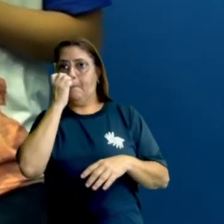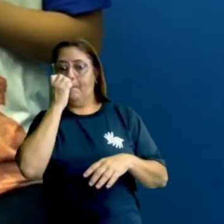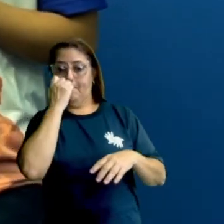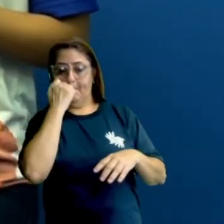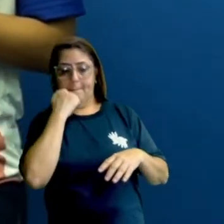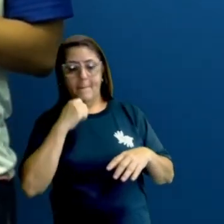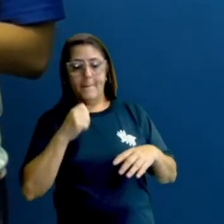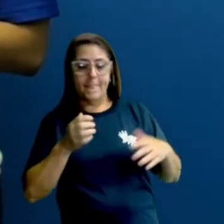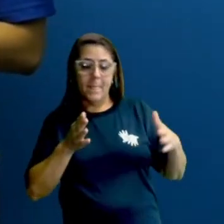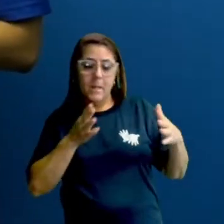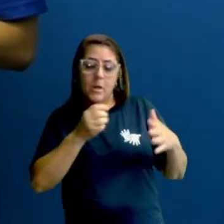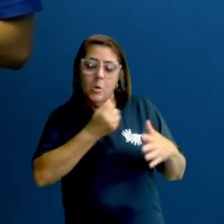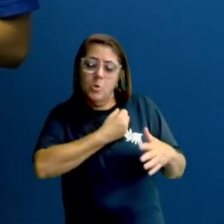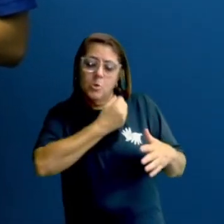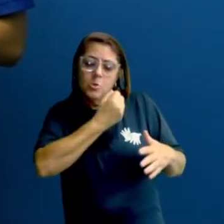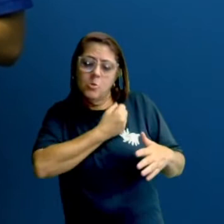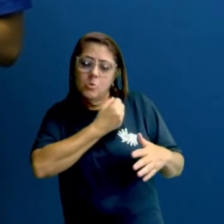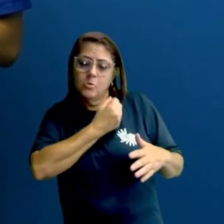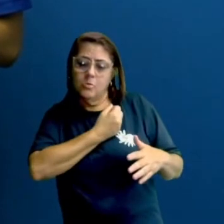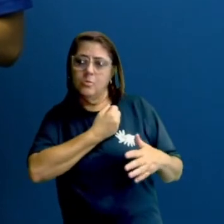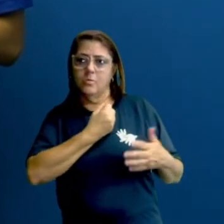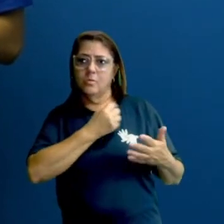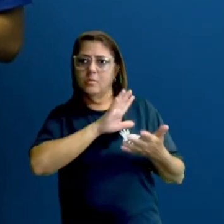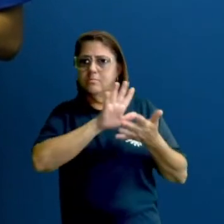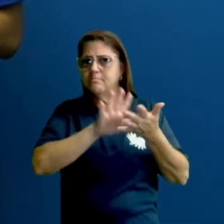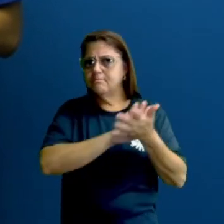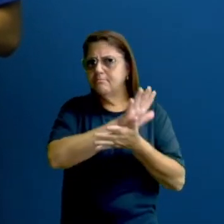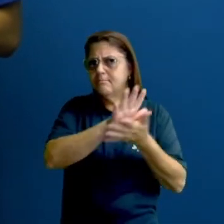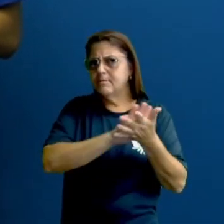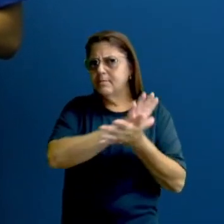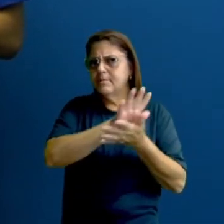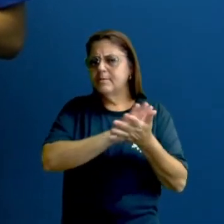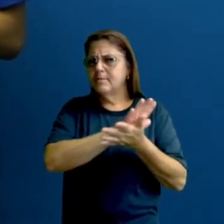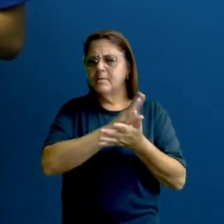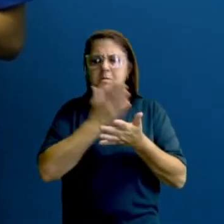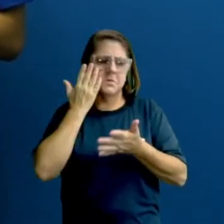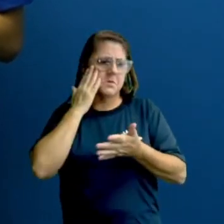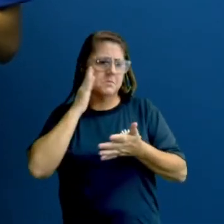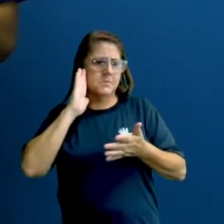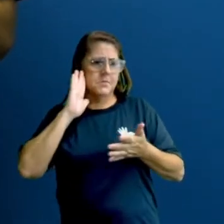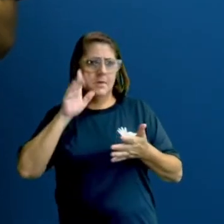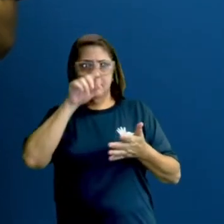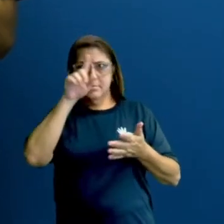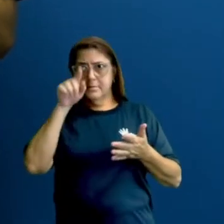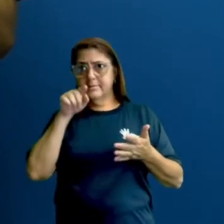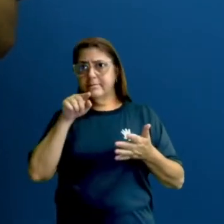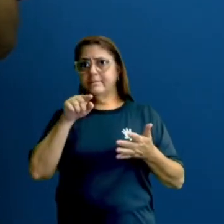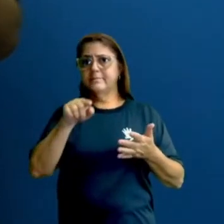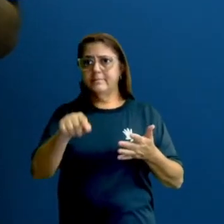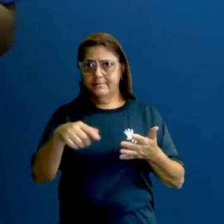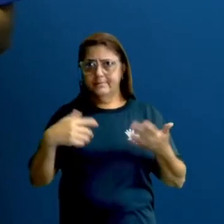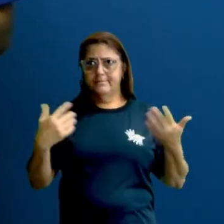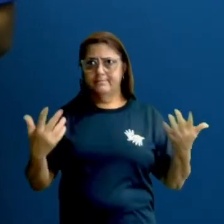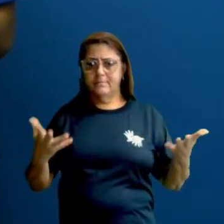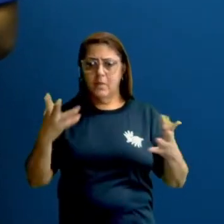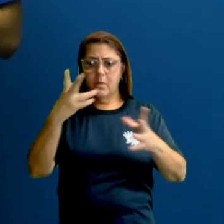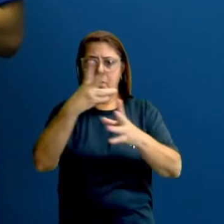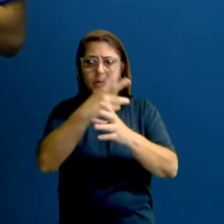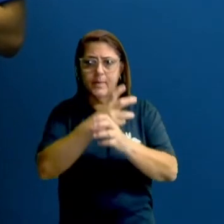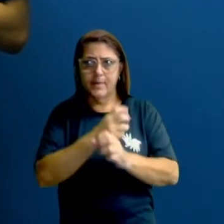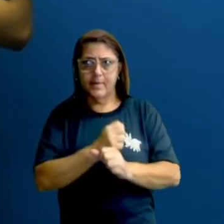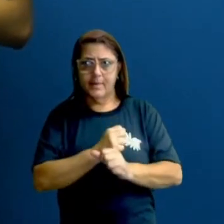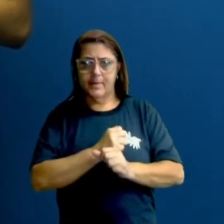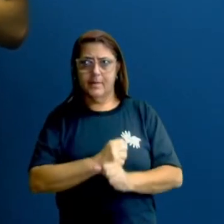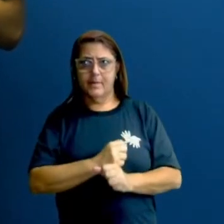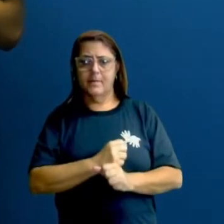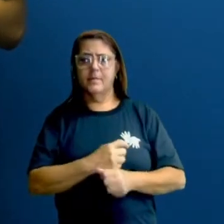pegou o número de brigadeiros que a gente não sabe quanto é, que é a quantidade total, tá